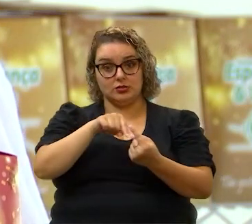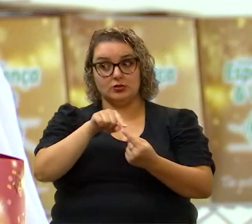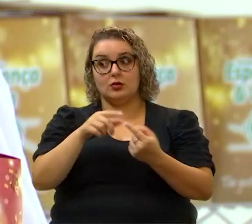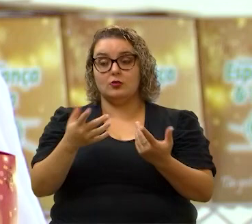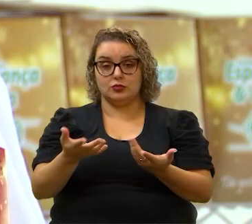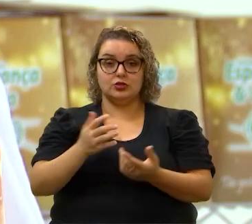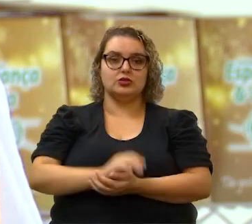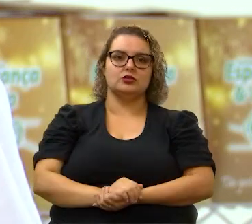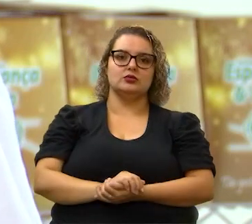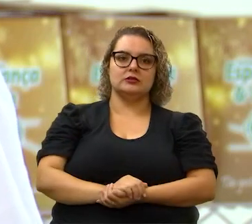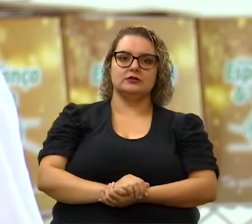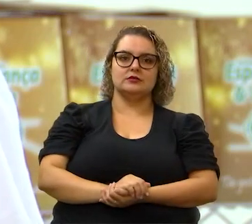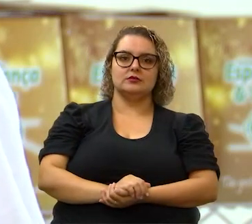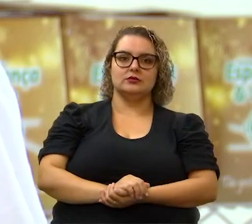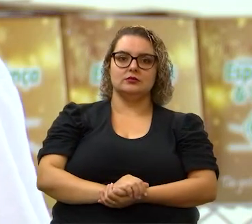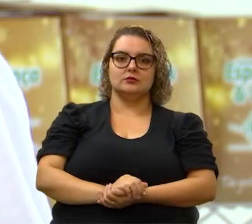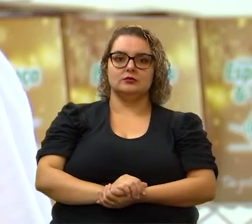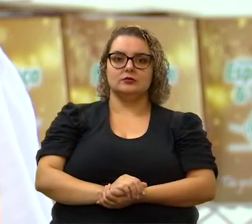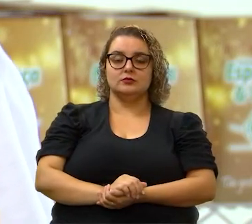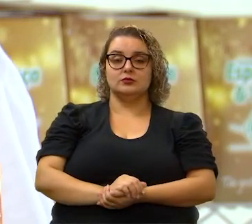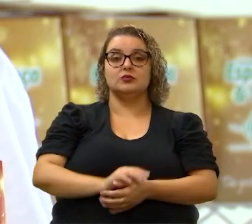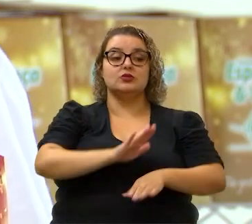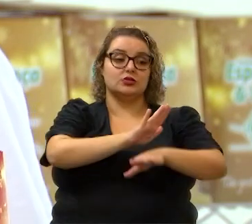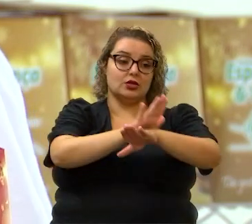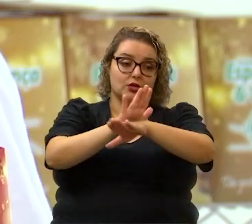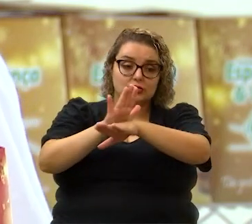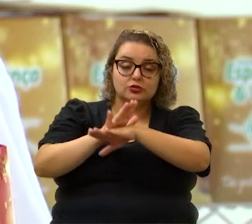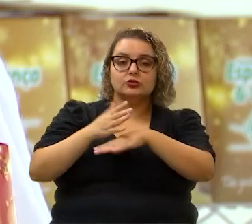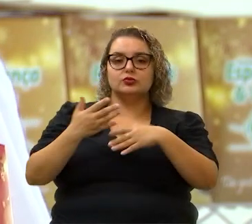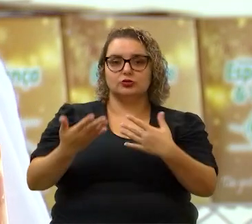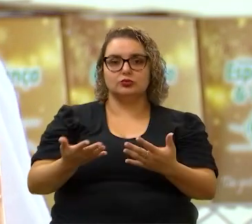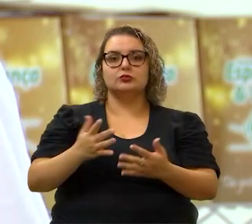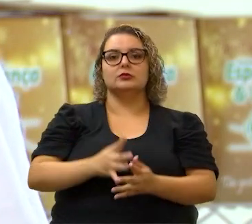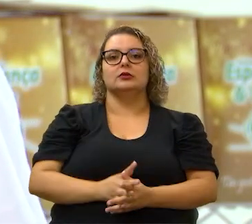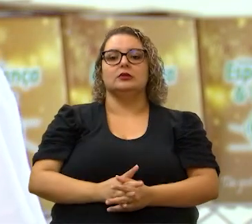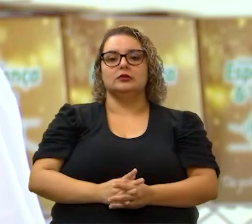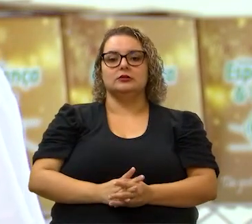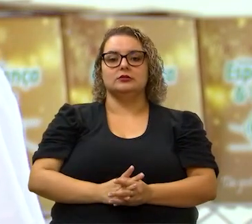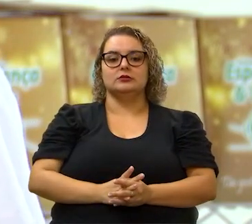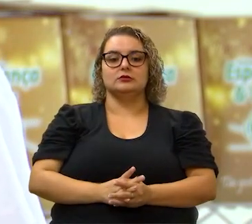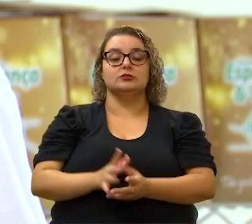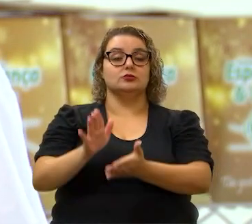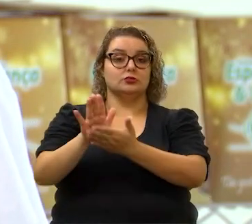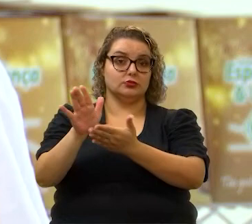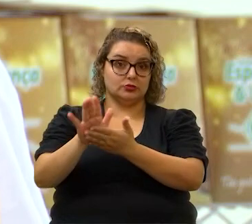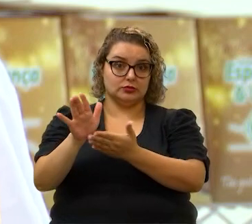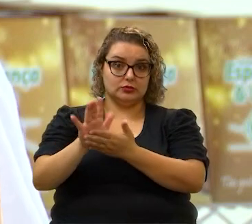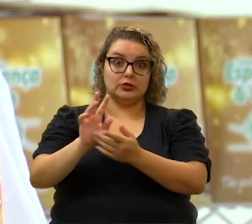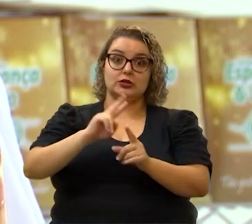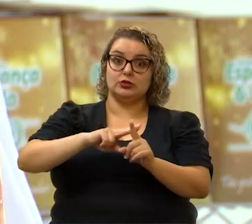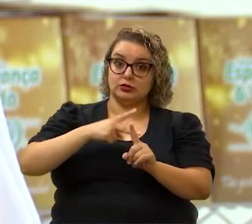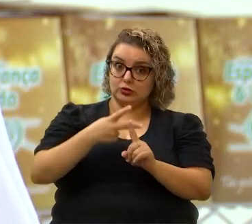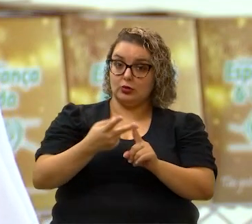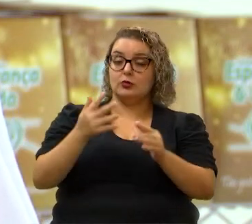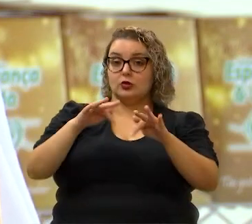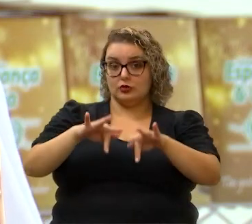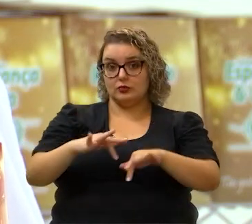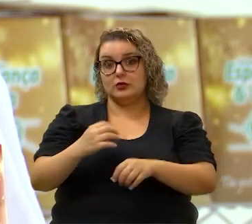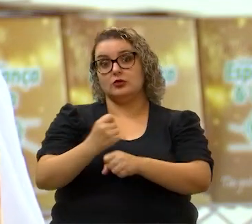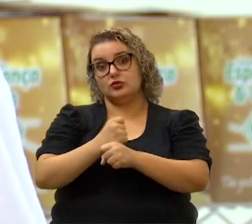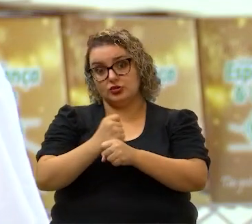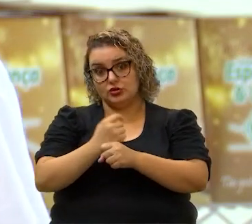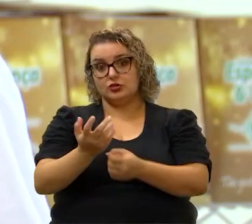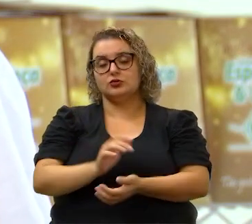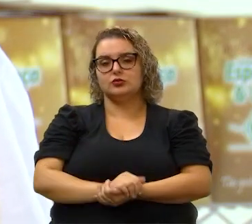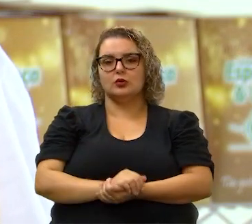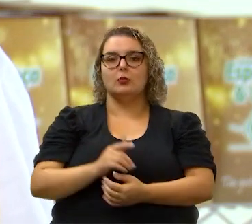esta finalidade esse objetivo né de socorrer essa necessidade das despesas que